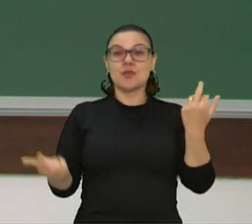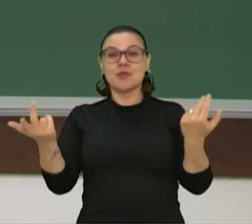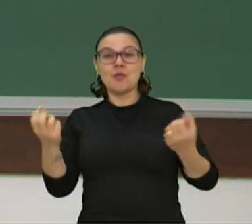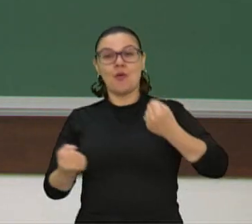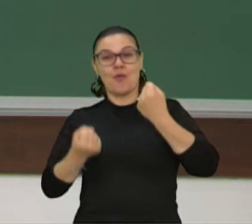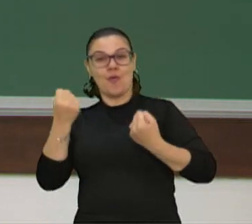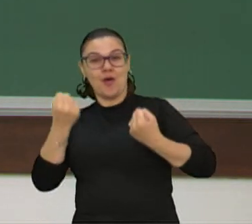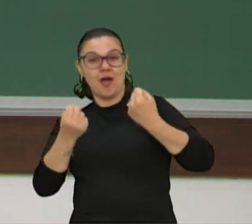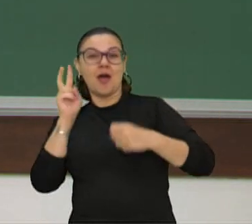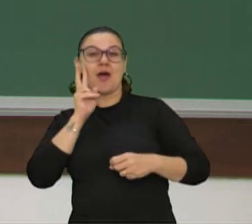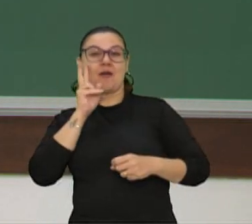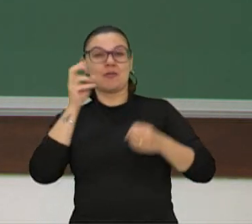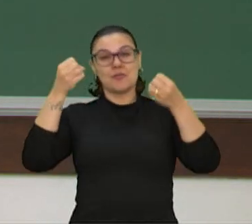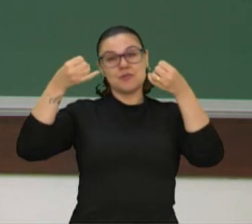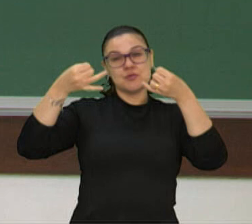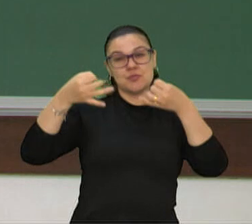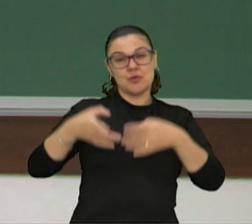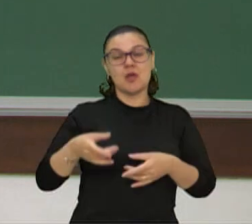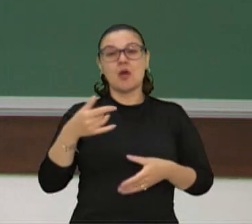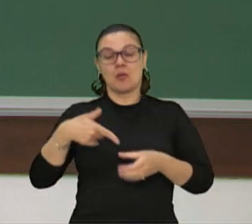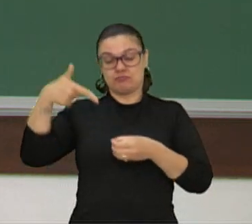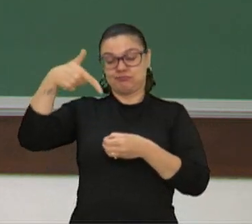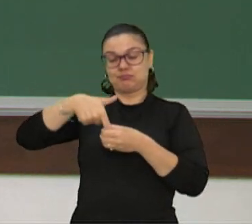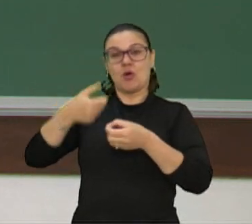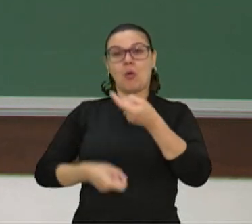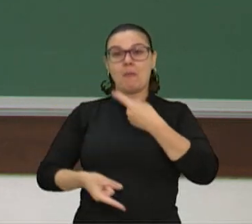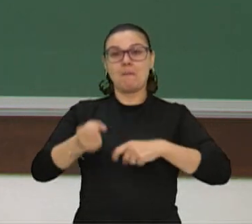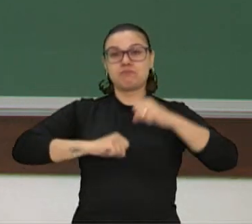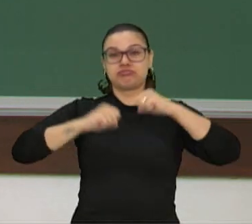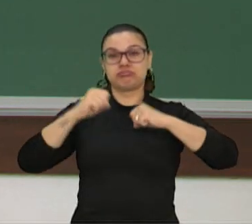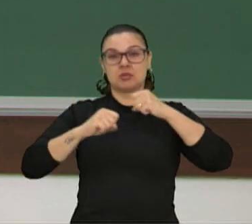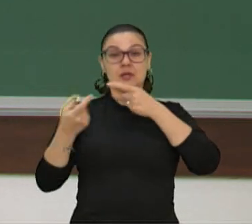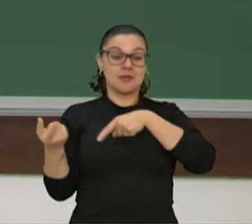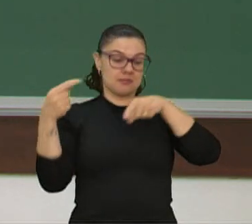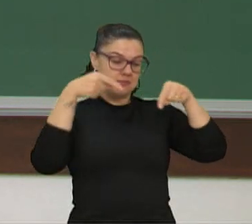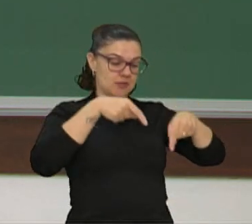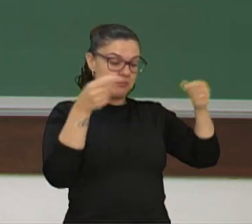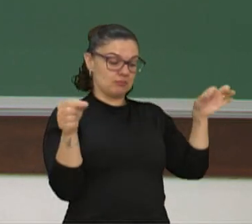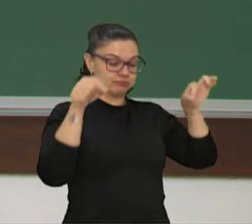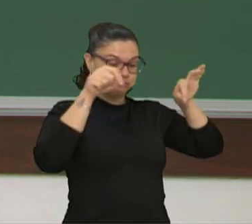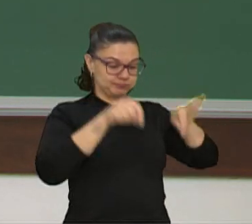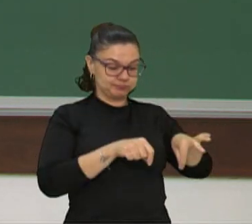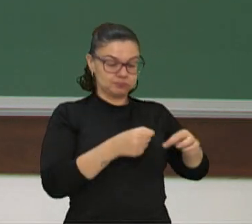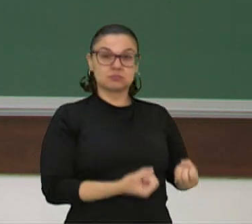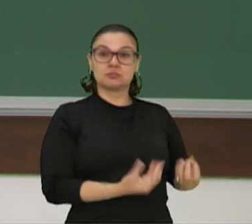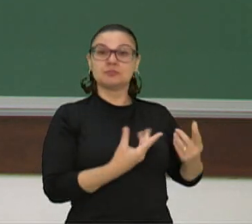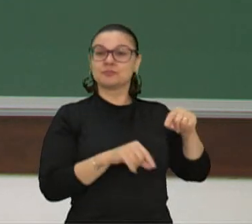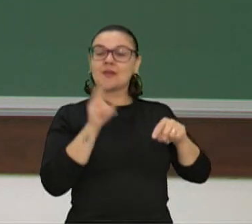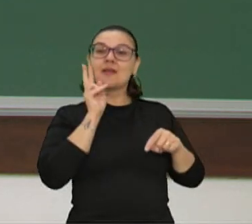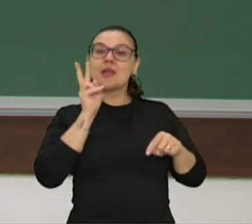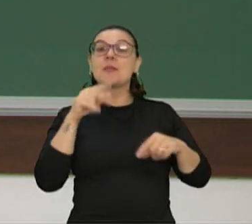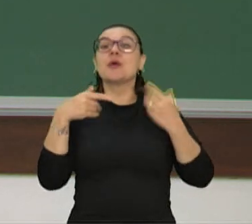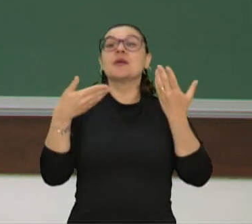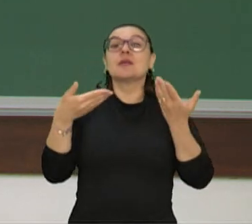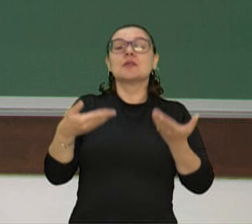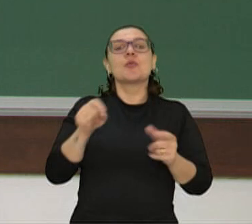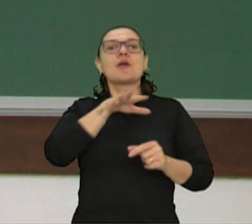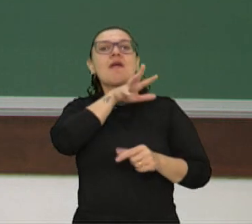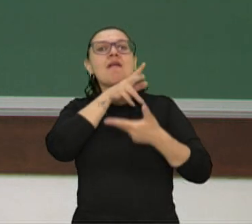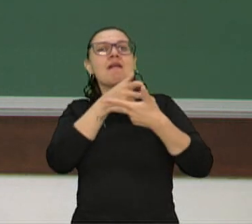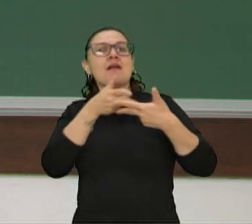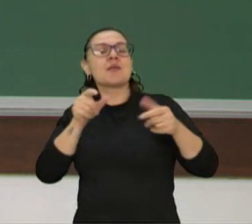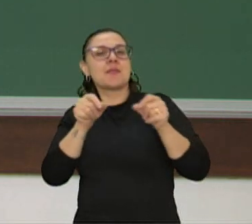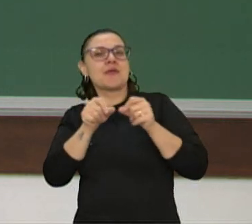híbridos, né? Um motor a combustão que queima o combustível para carregar uma bateria. O que acontece com esses animais não é que eles produzem